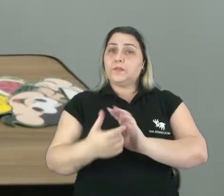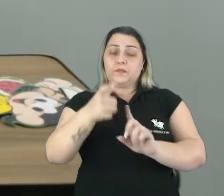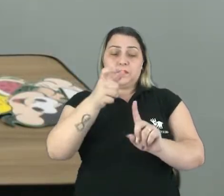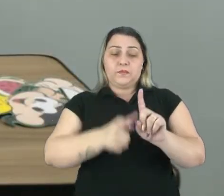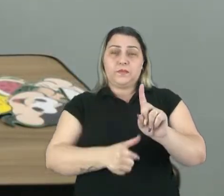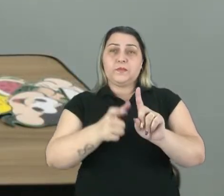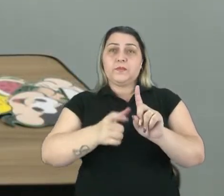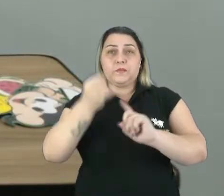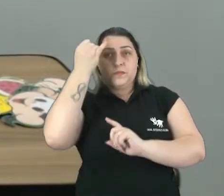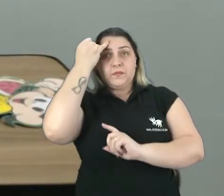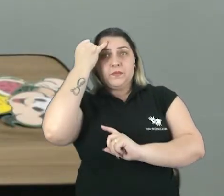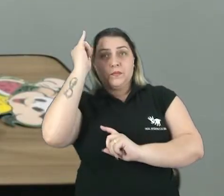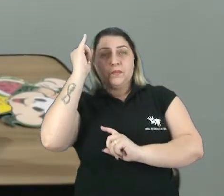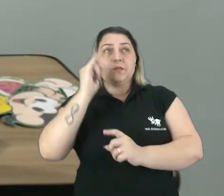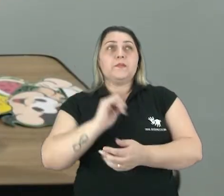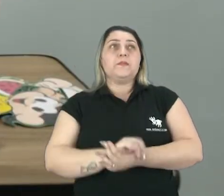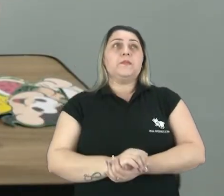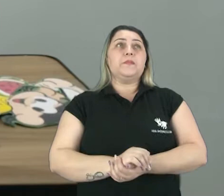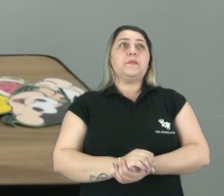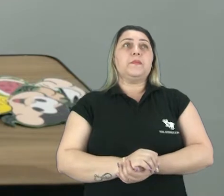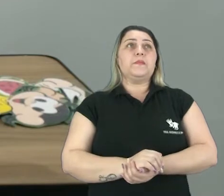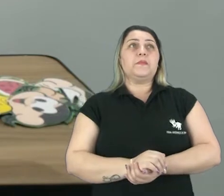todos os personagens